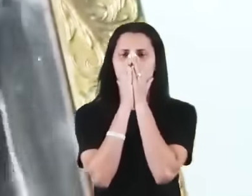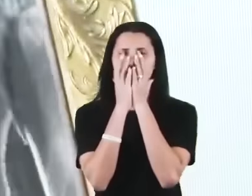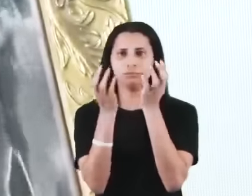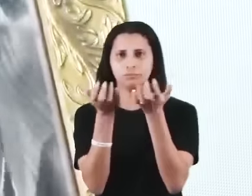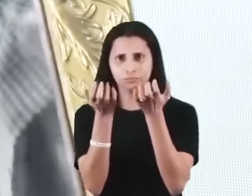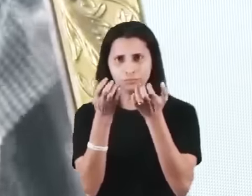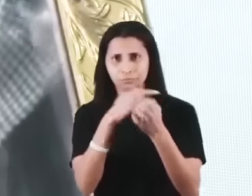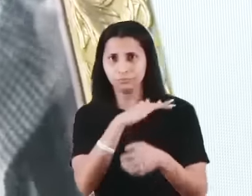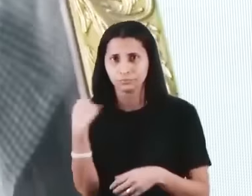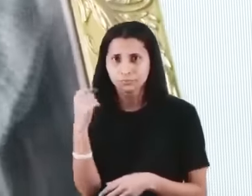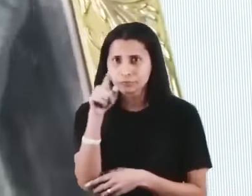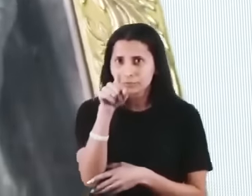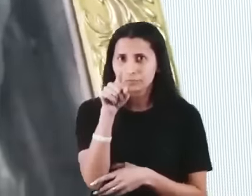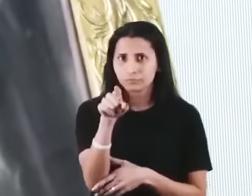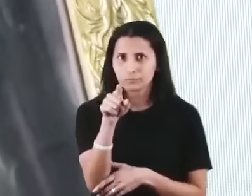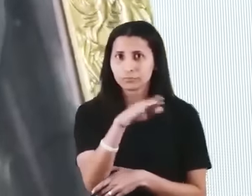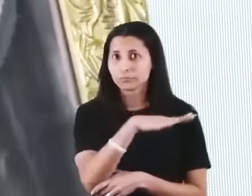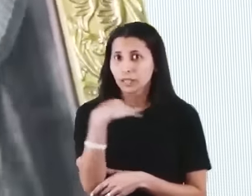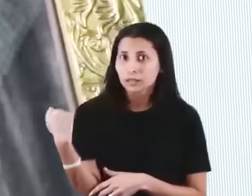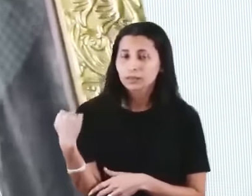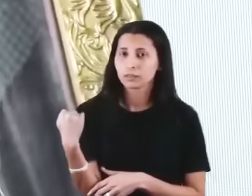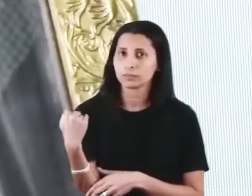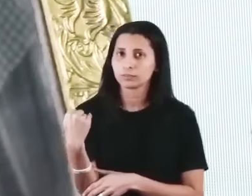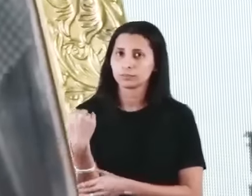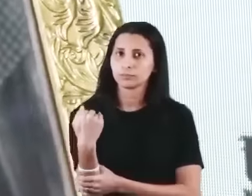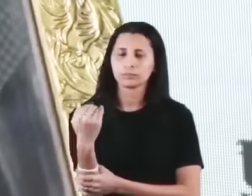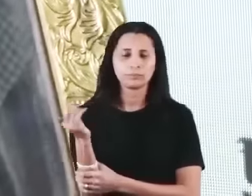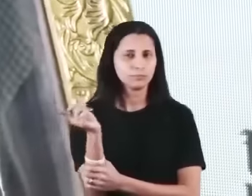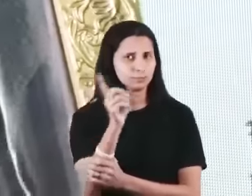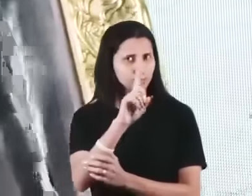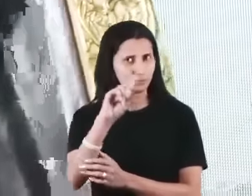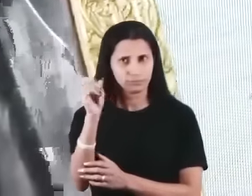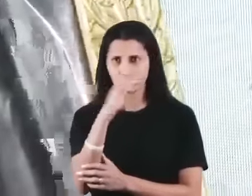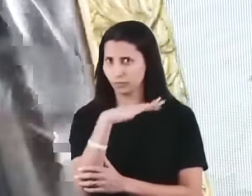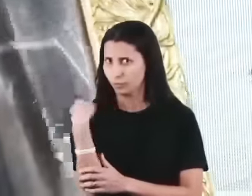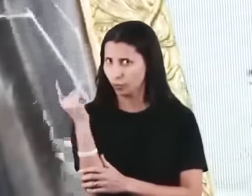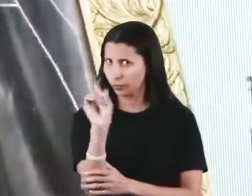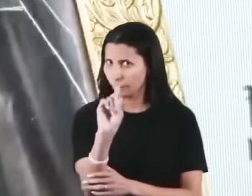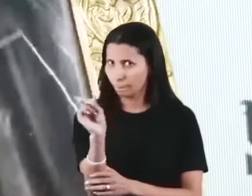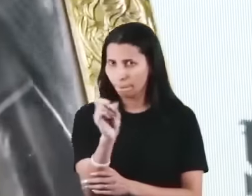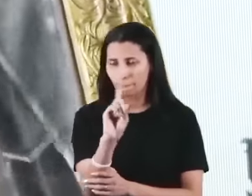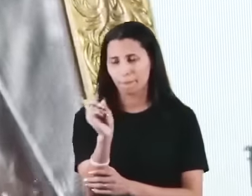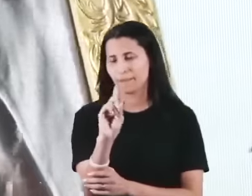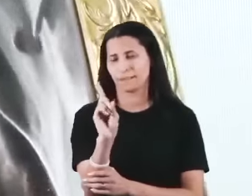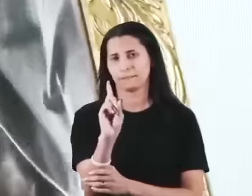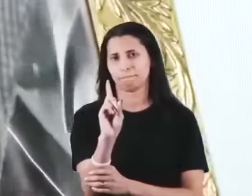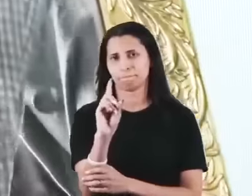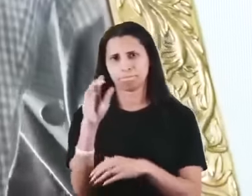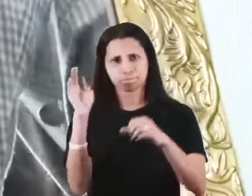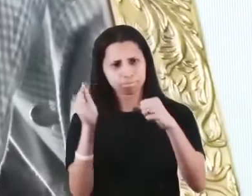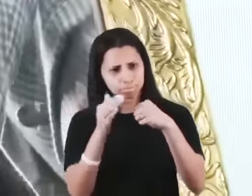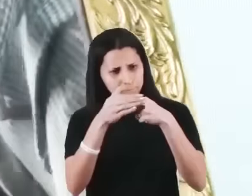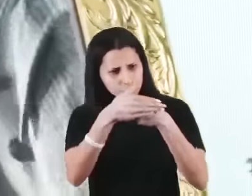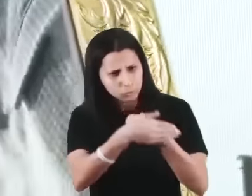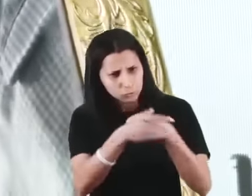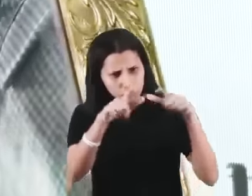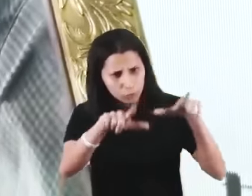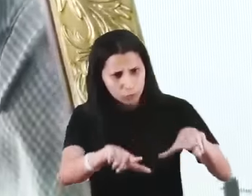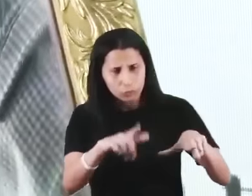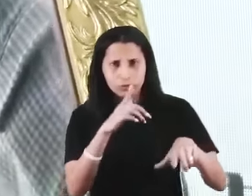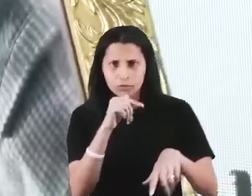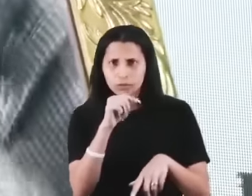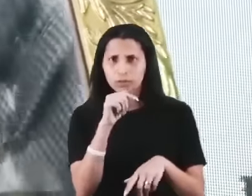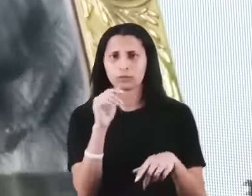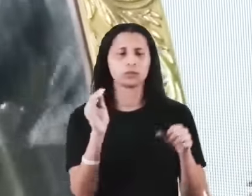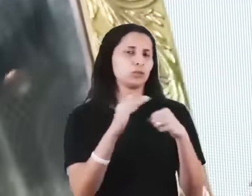matar você matar não morre não esconderam o poço